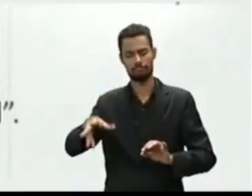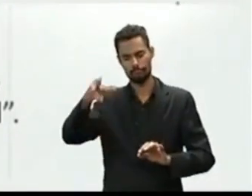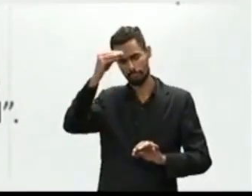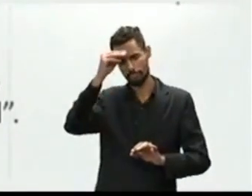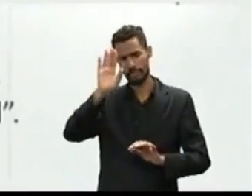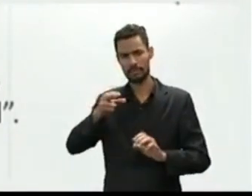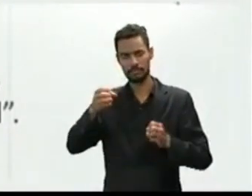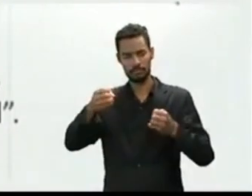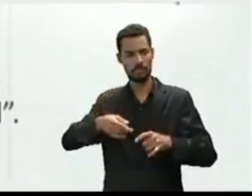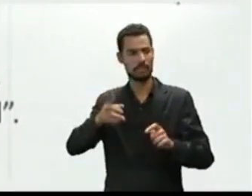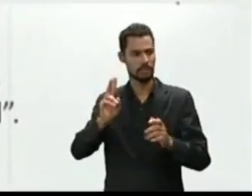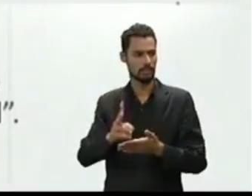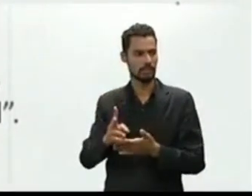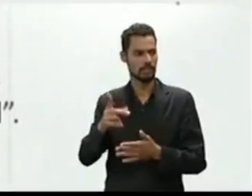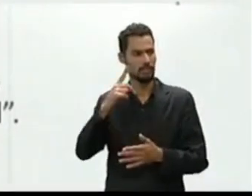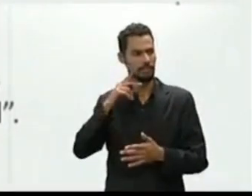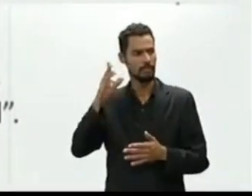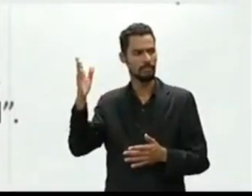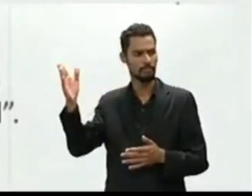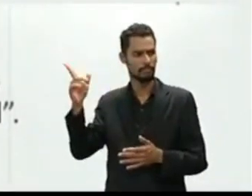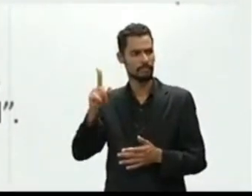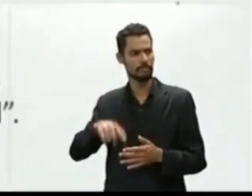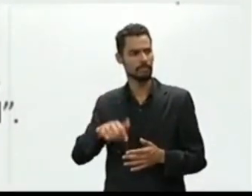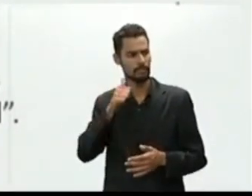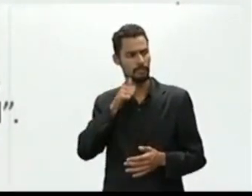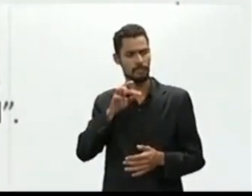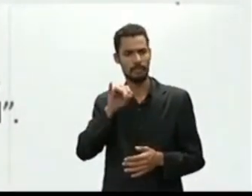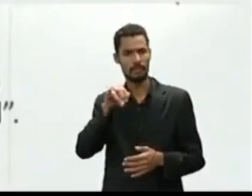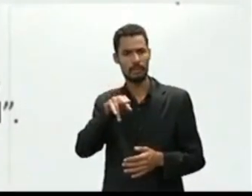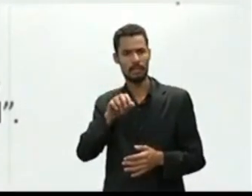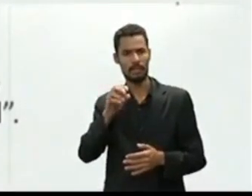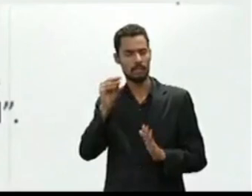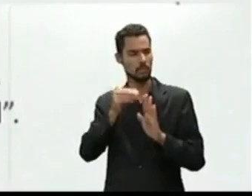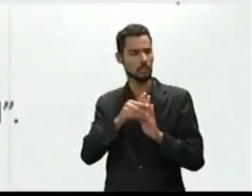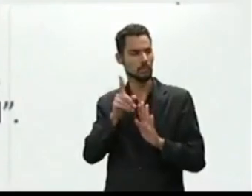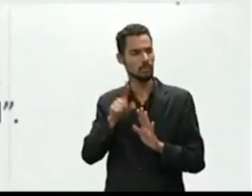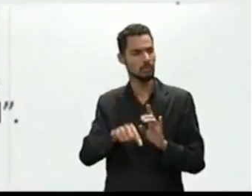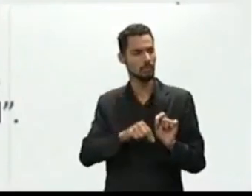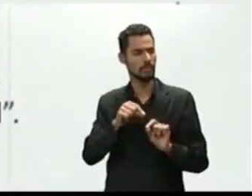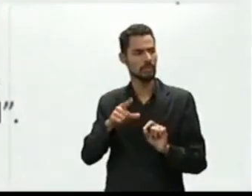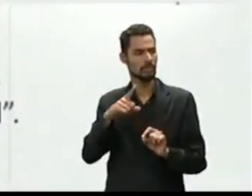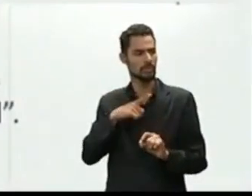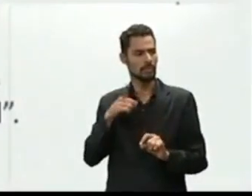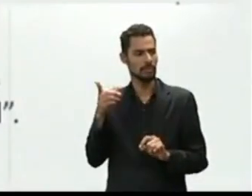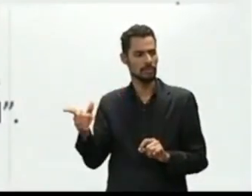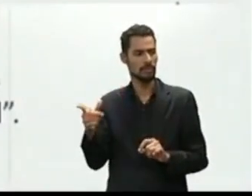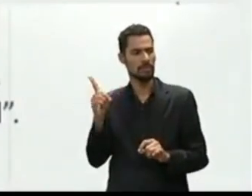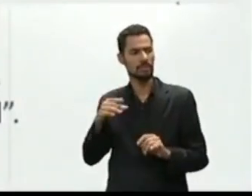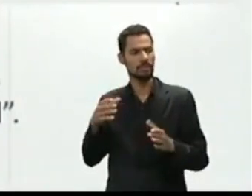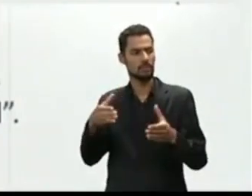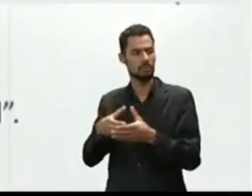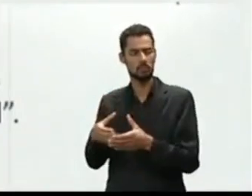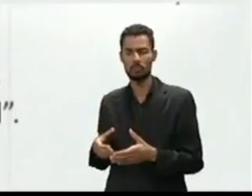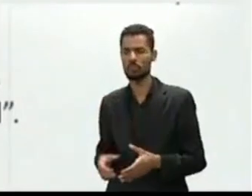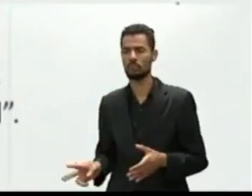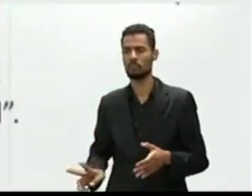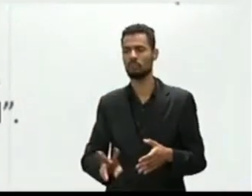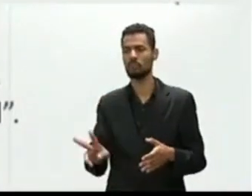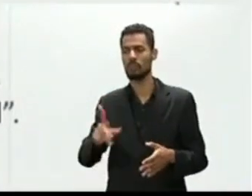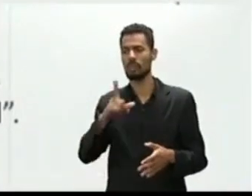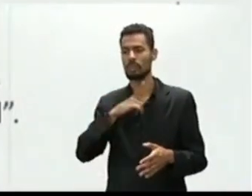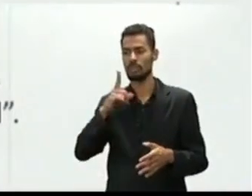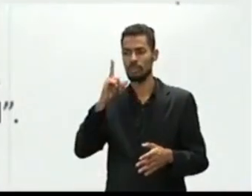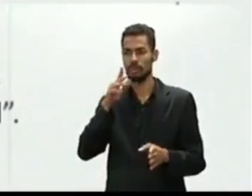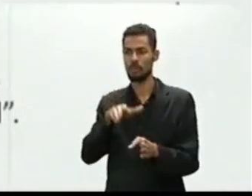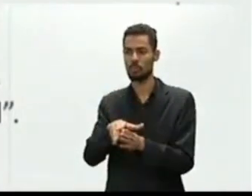sendo discutido. Uma definição aqui que a Thalita colocou é a de Mota, que a ética é um conjunto de valores que